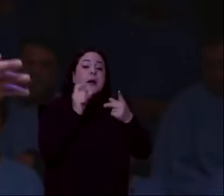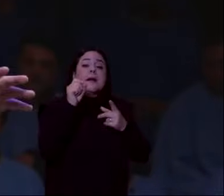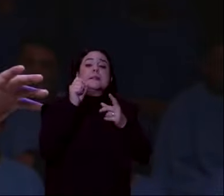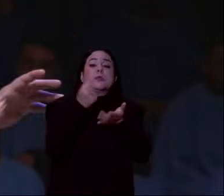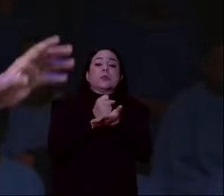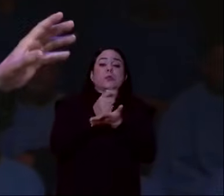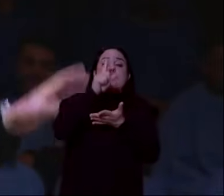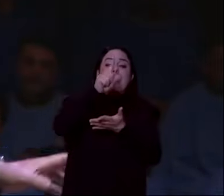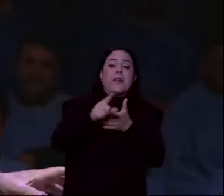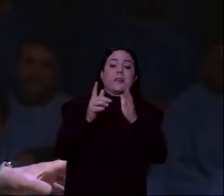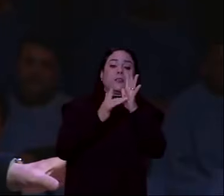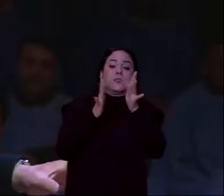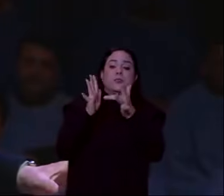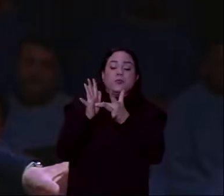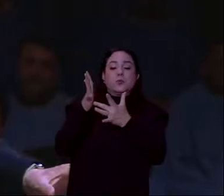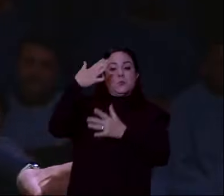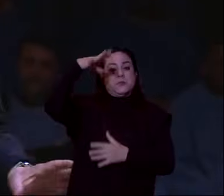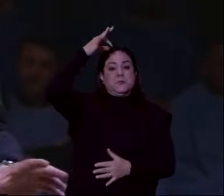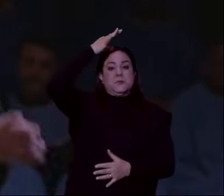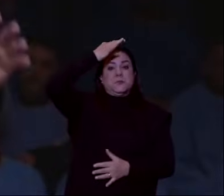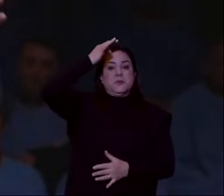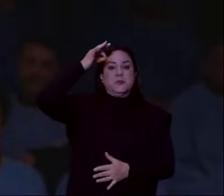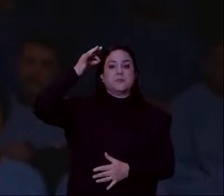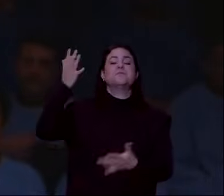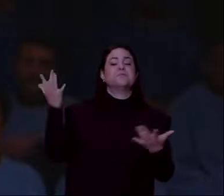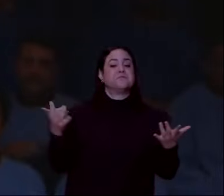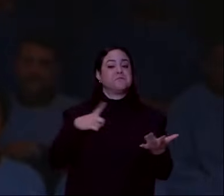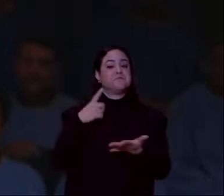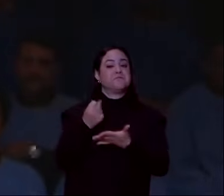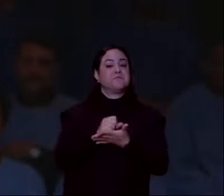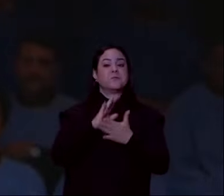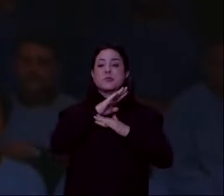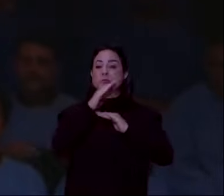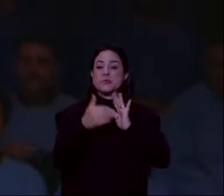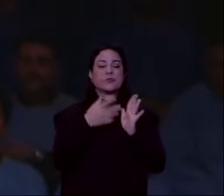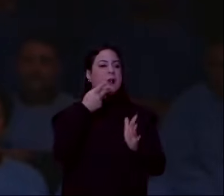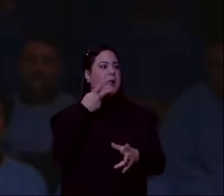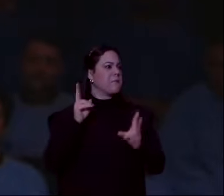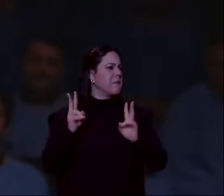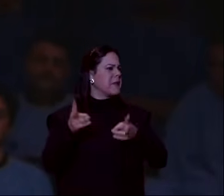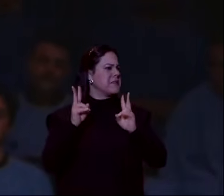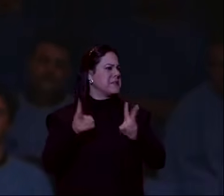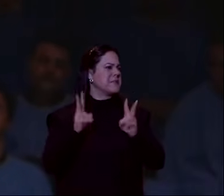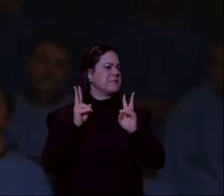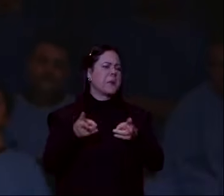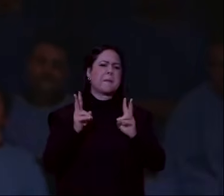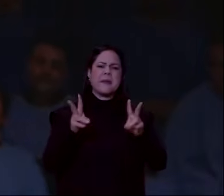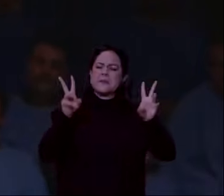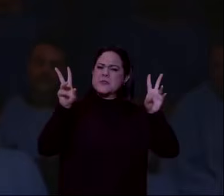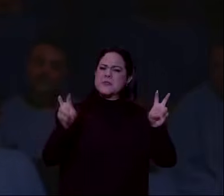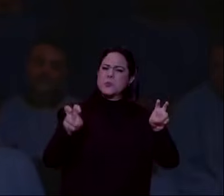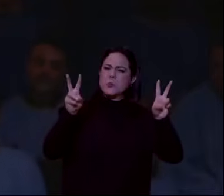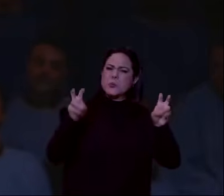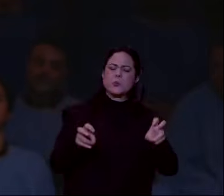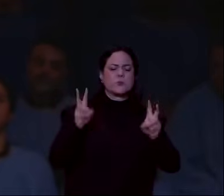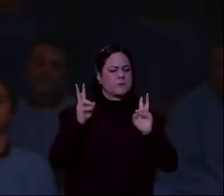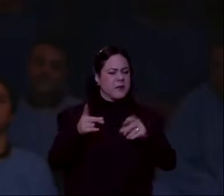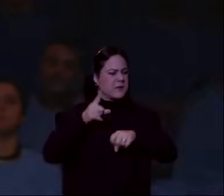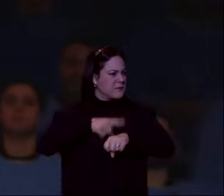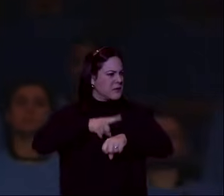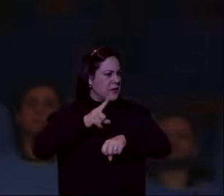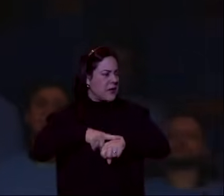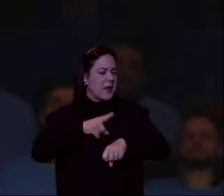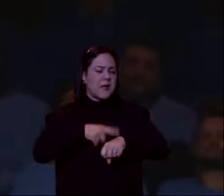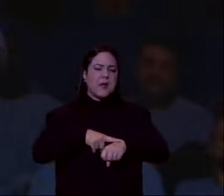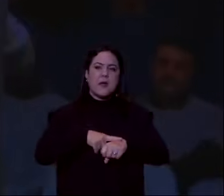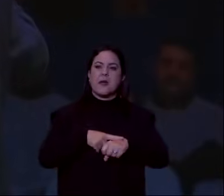era Jesus e o Espírito Santo. Todos eles falavam a mesma coisa e ao mesmo tempo,